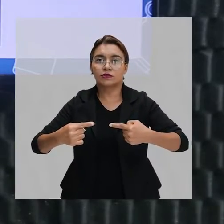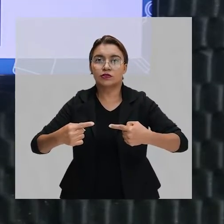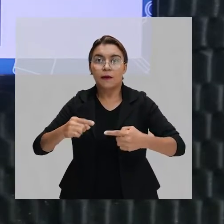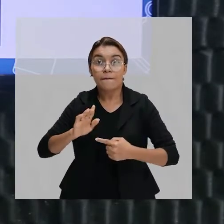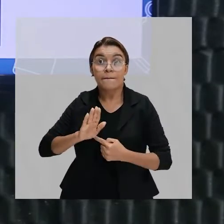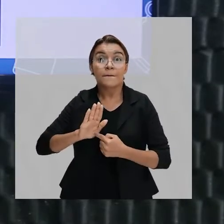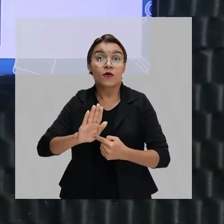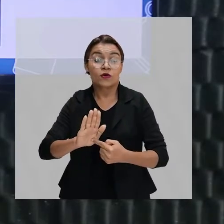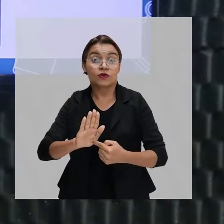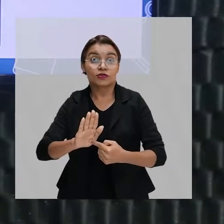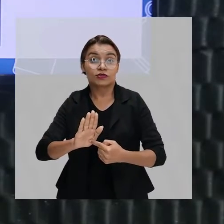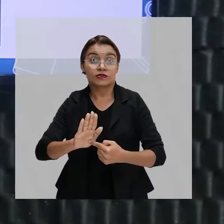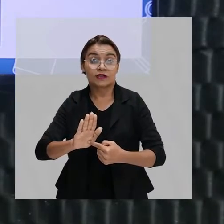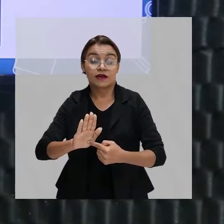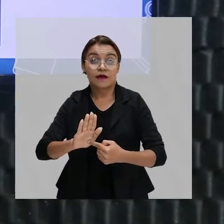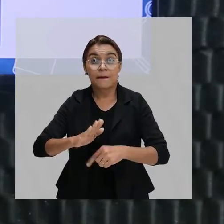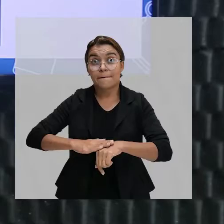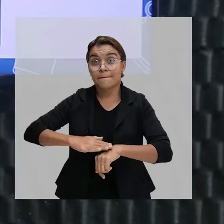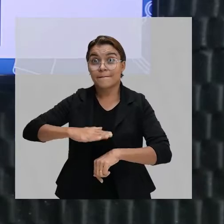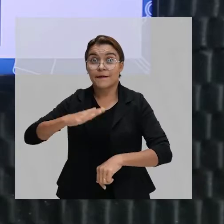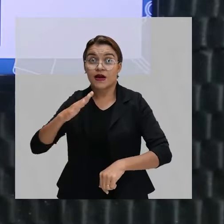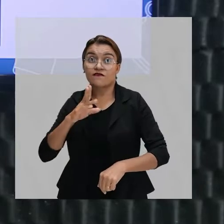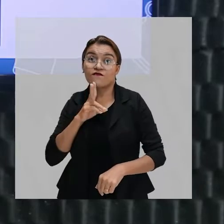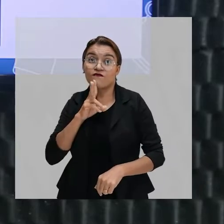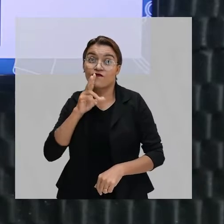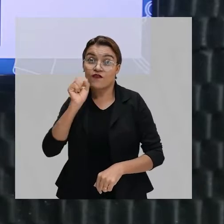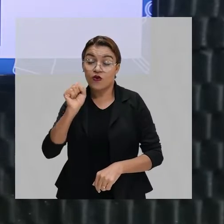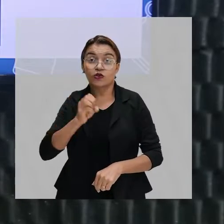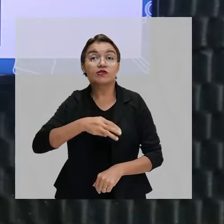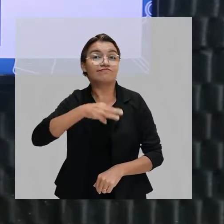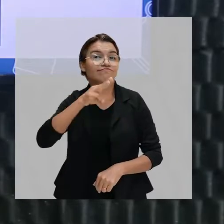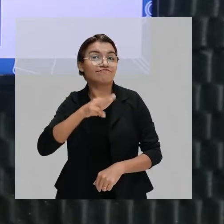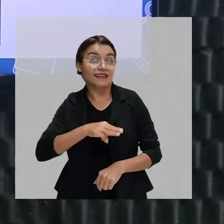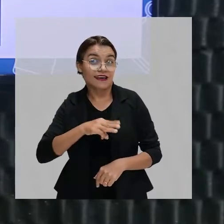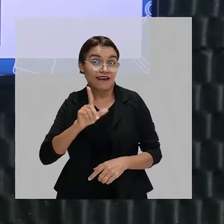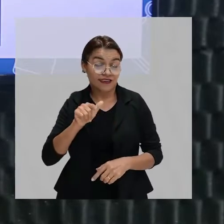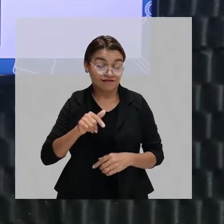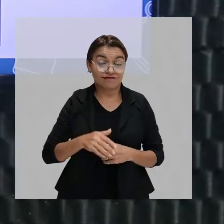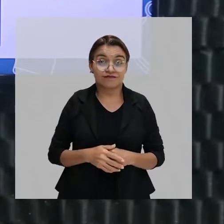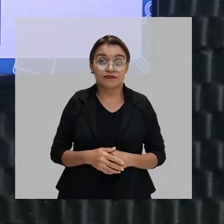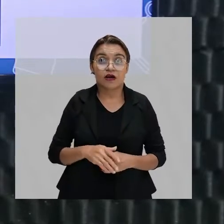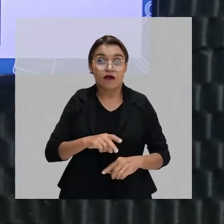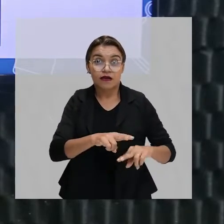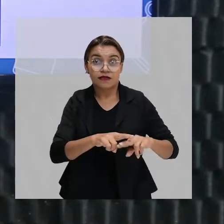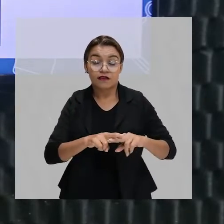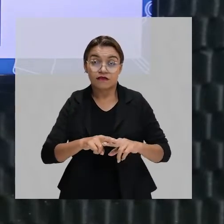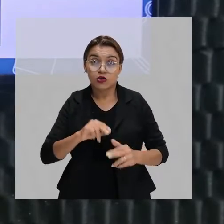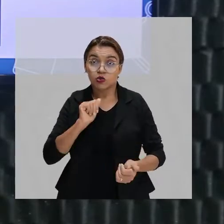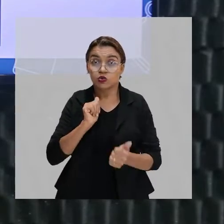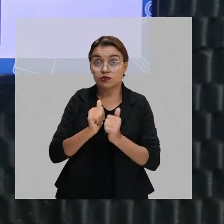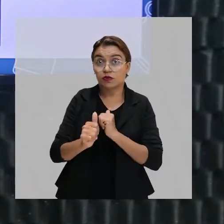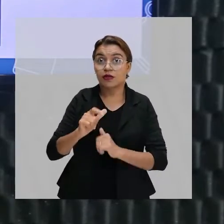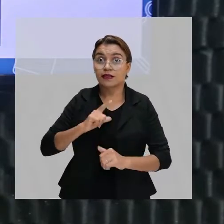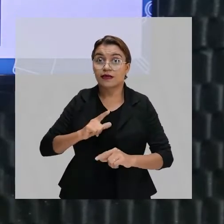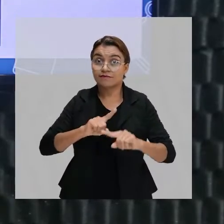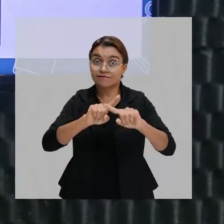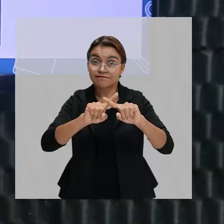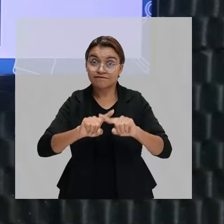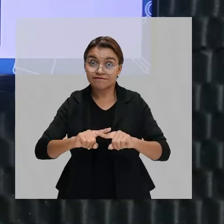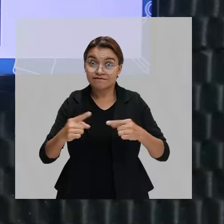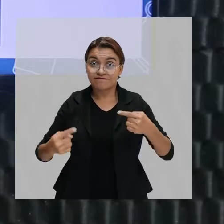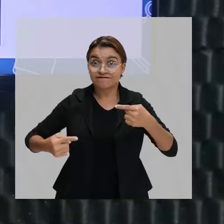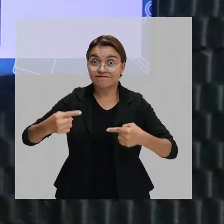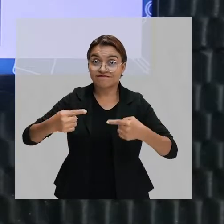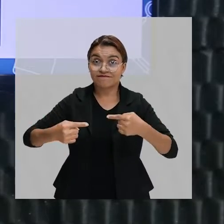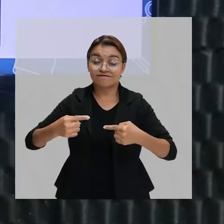mostrar quem é mais forte bom então através dos esportes acontecem as disputas